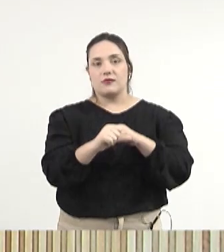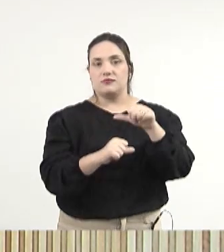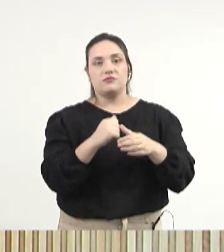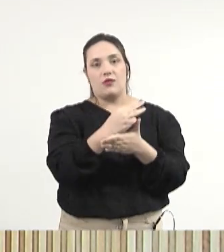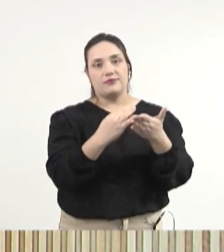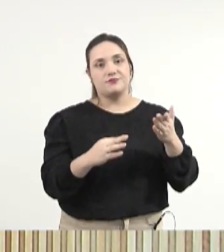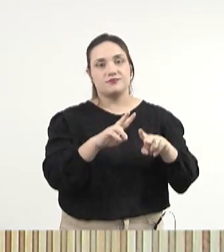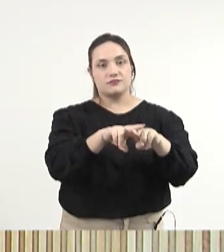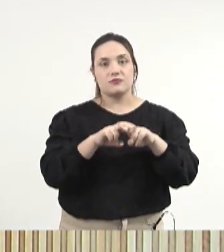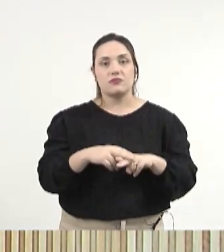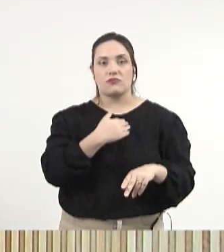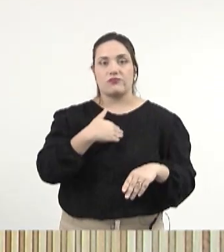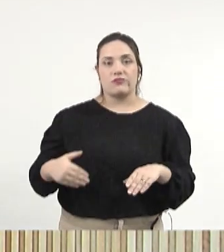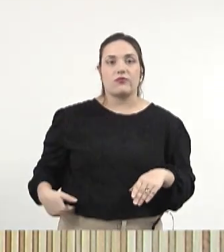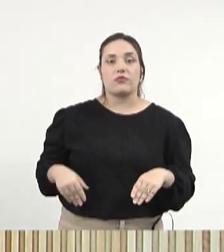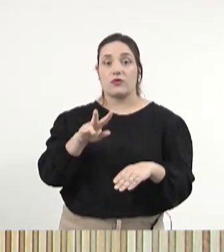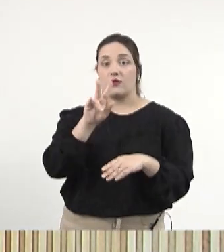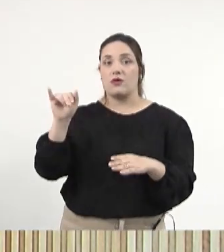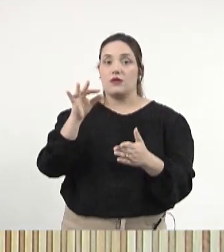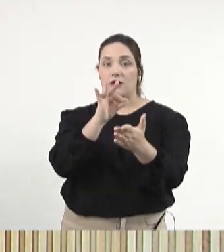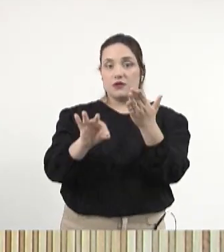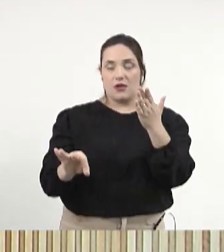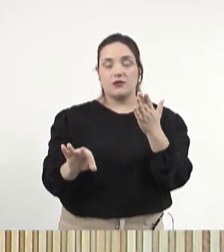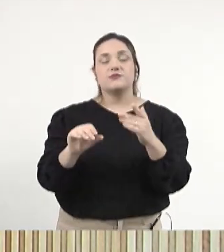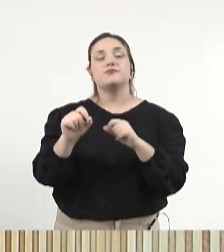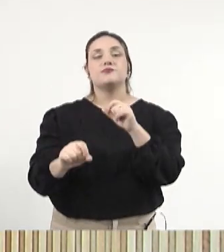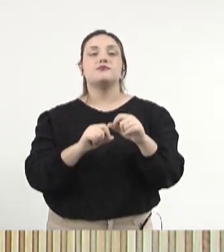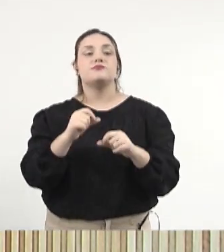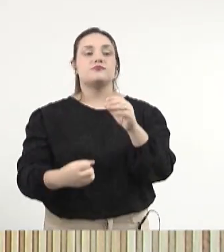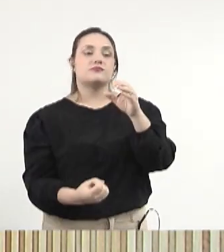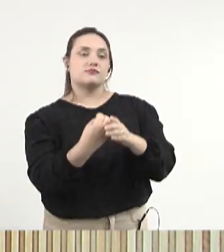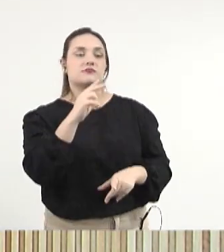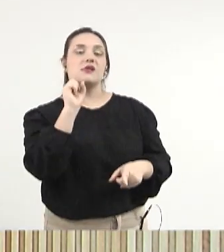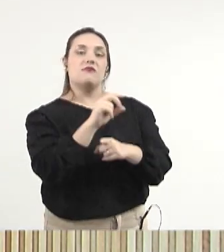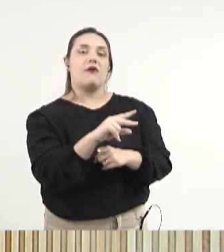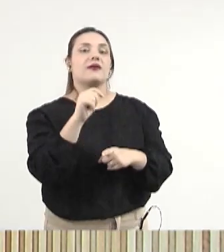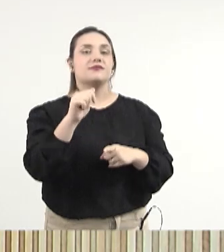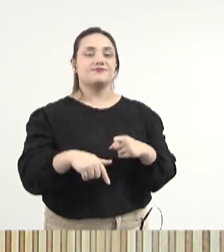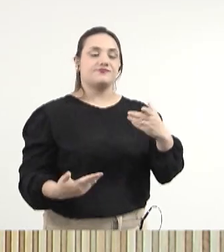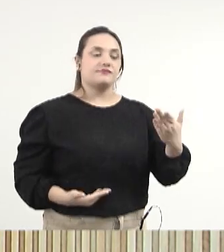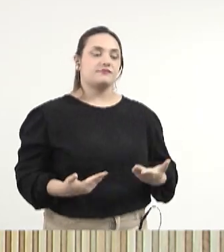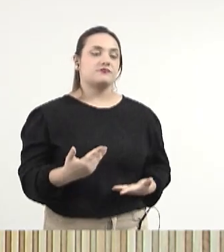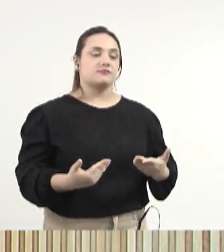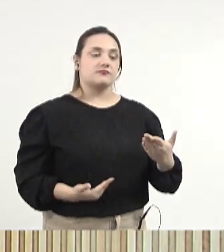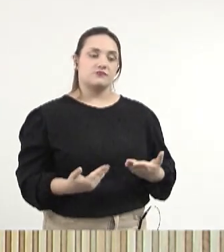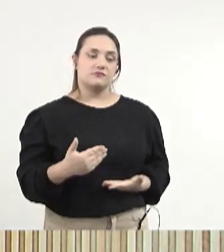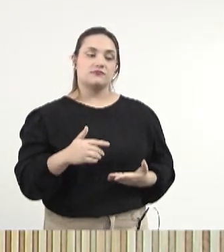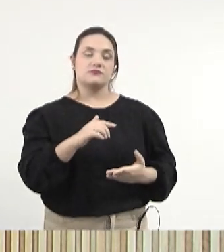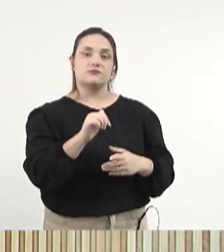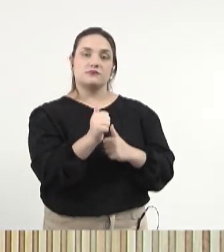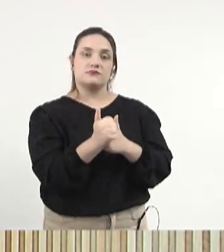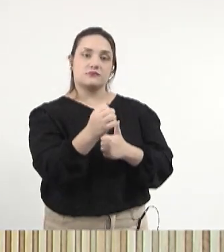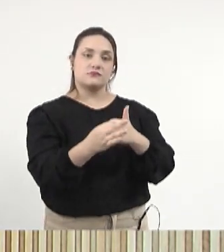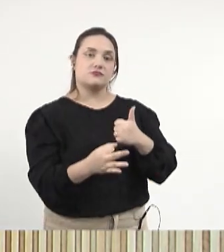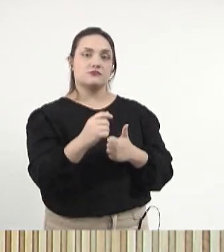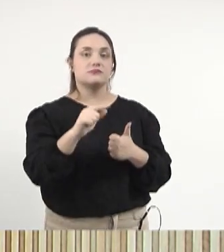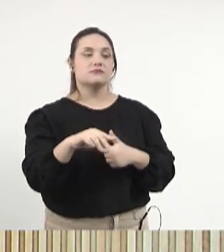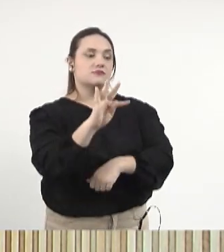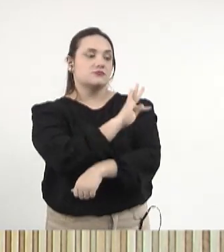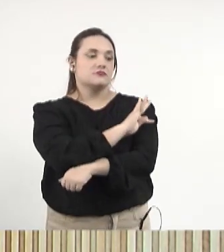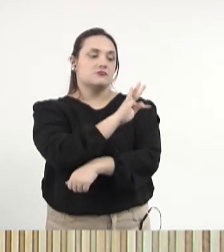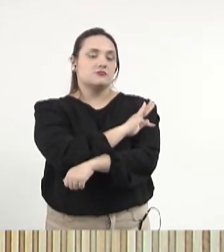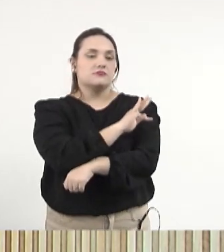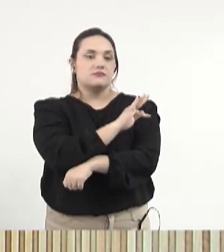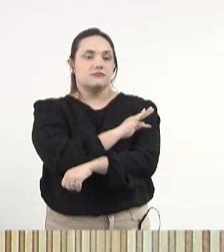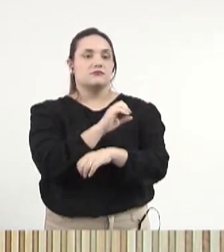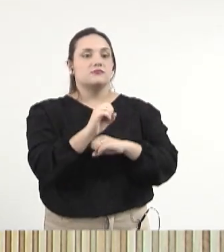vai para a sanção do governo do estado e que cria no quadro de servidores do Tribunal de Justiça o cargo de técnico